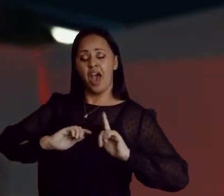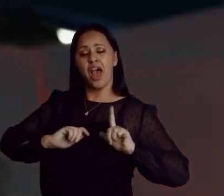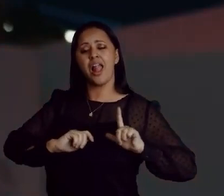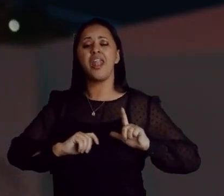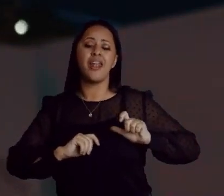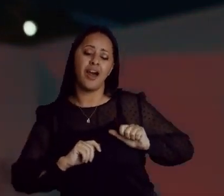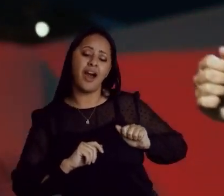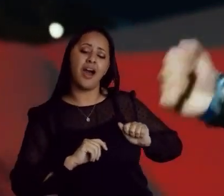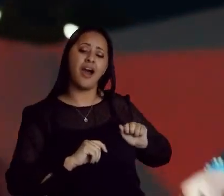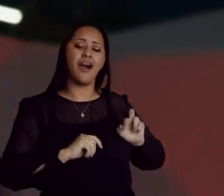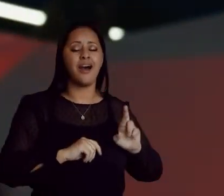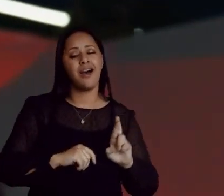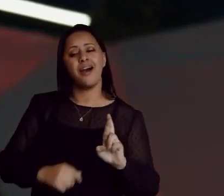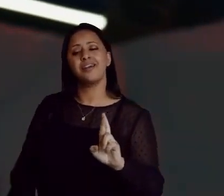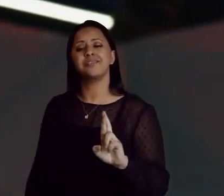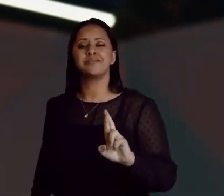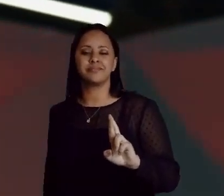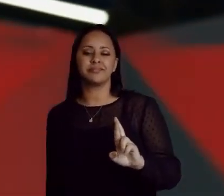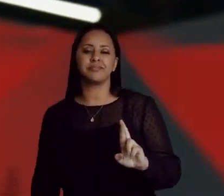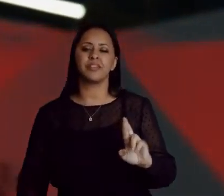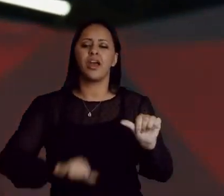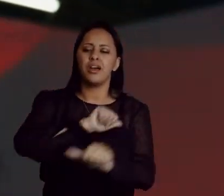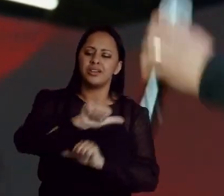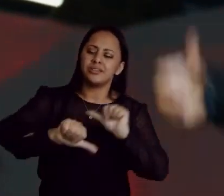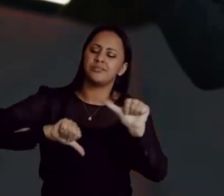morada, eu sou teu lar.